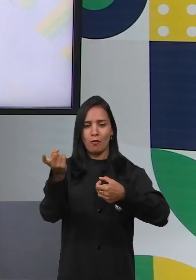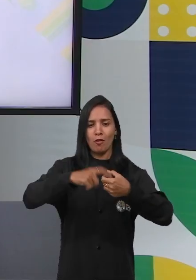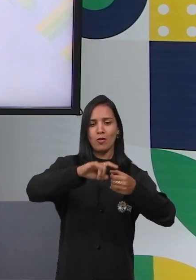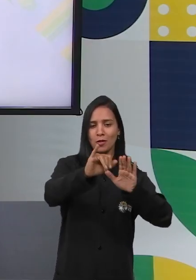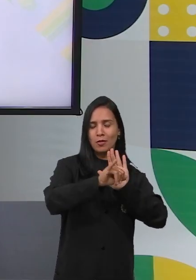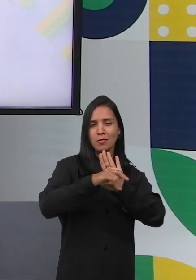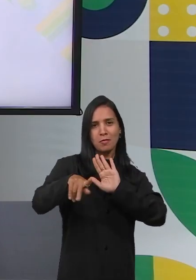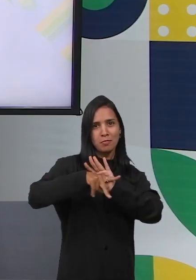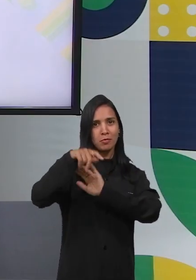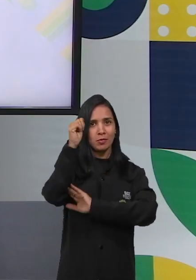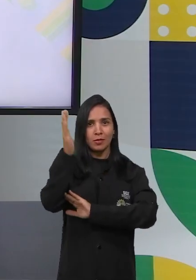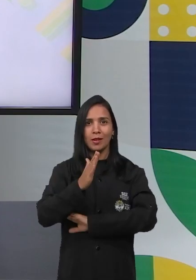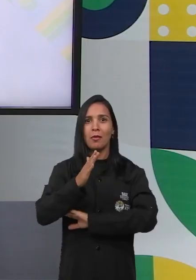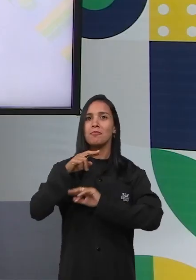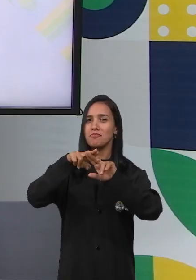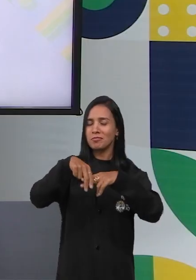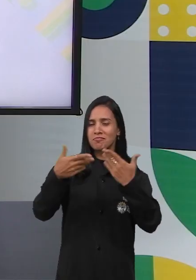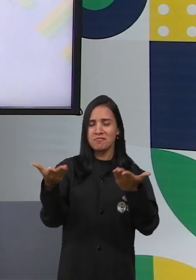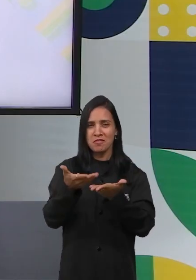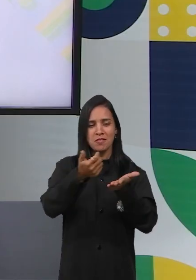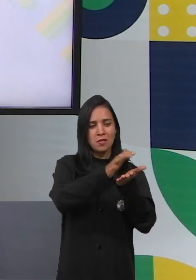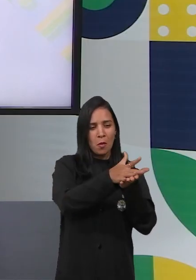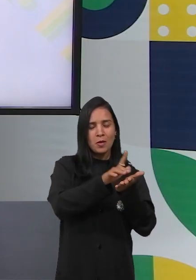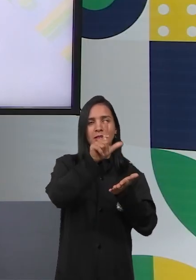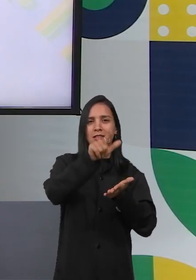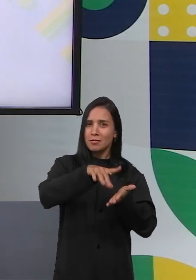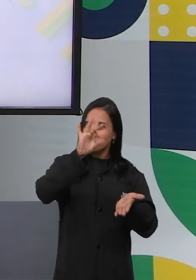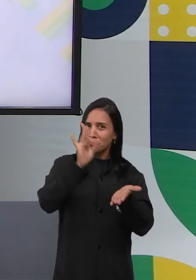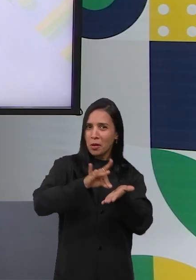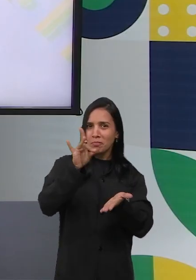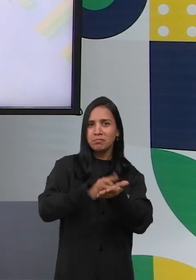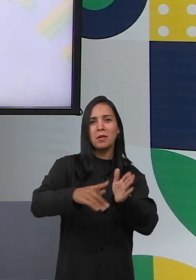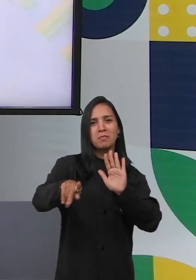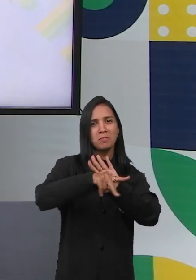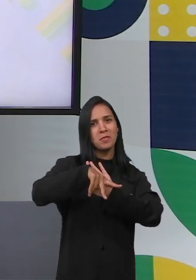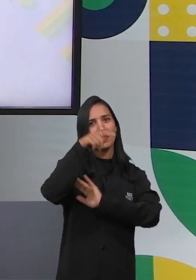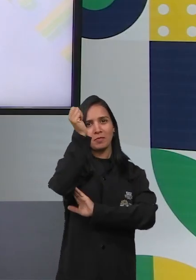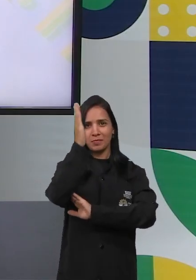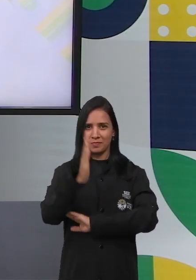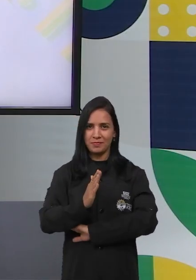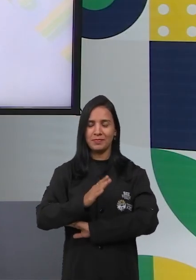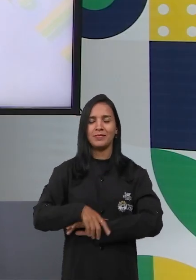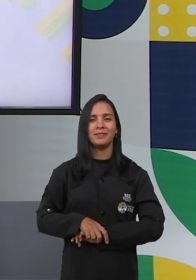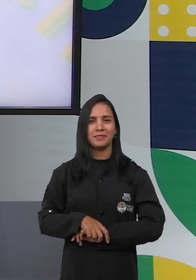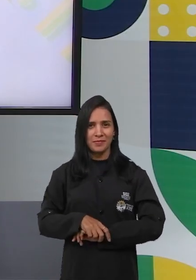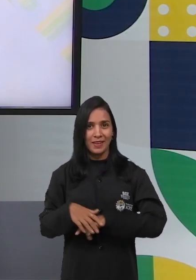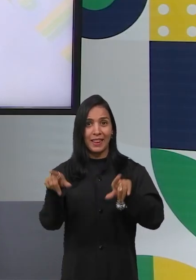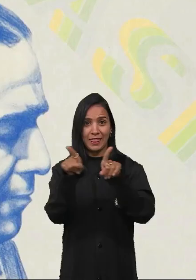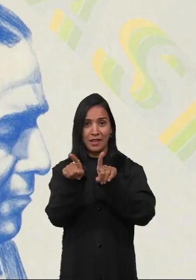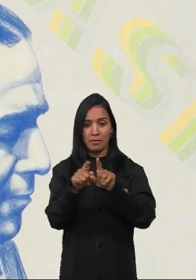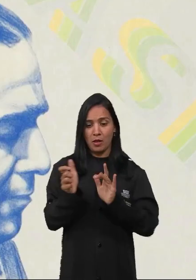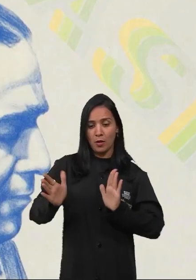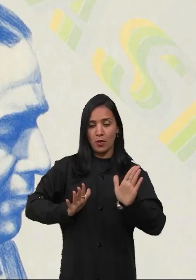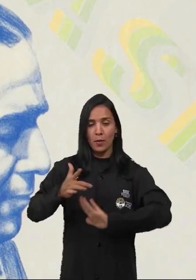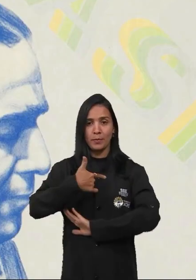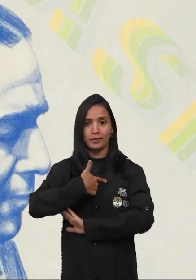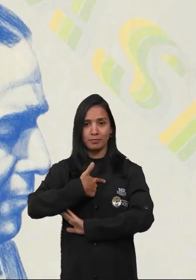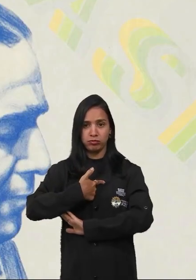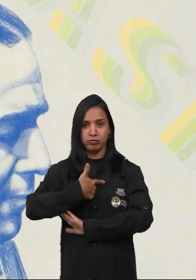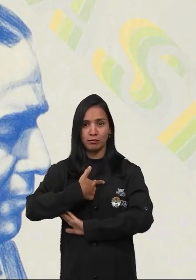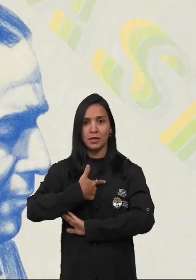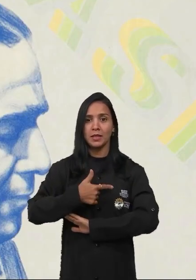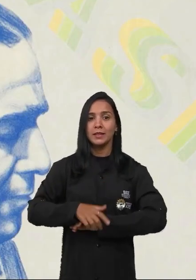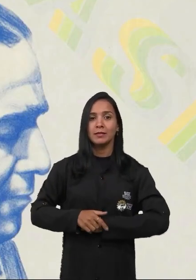tornou, inclusive, hoje, patrimônio nacional brasileiro. Ainda sobre a era Getúlio Vargas, durante